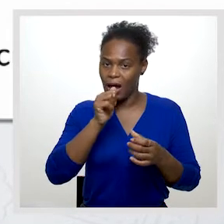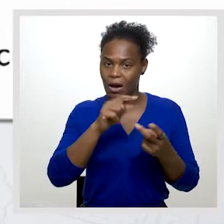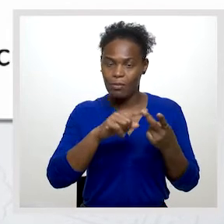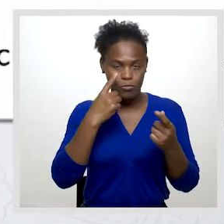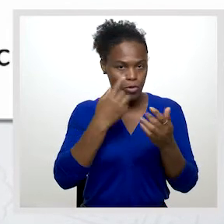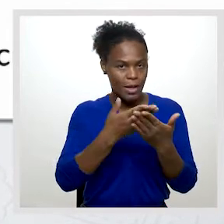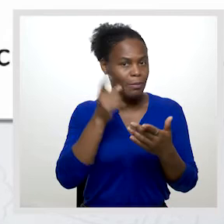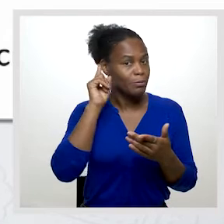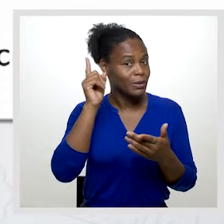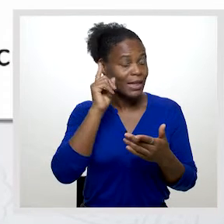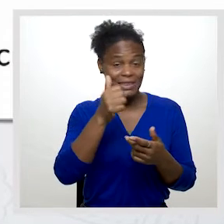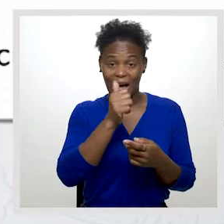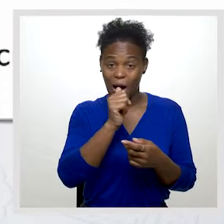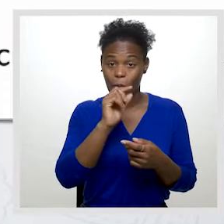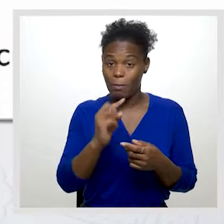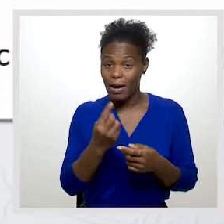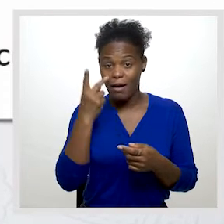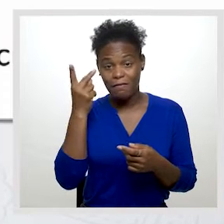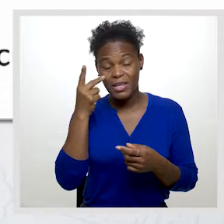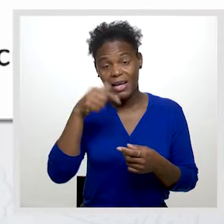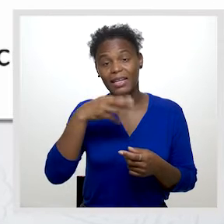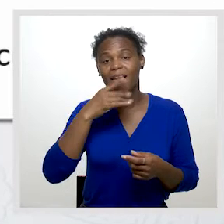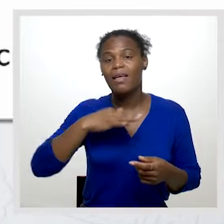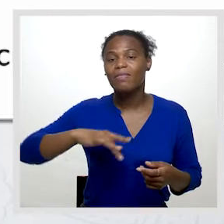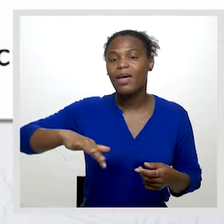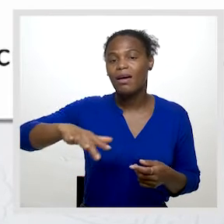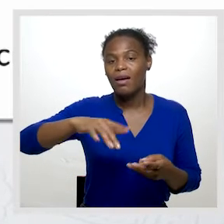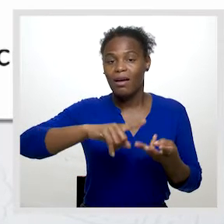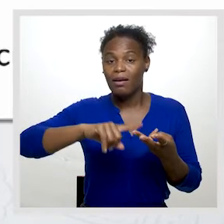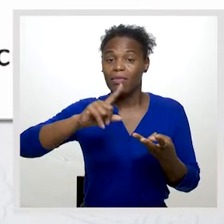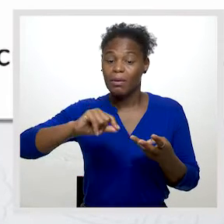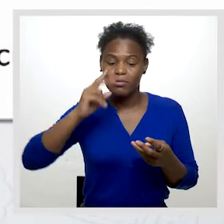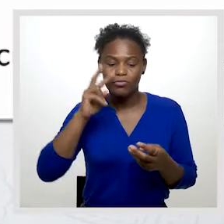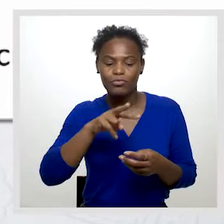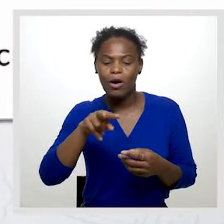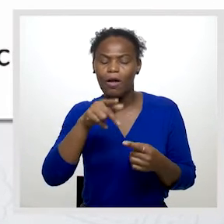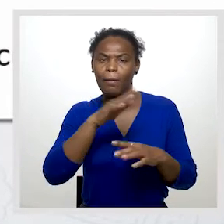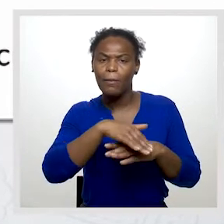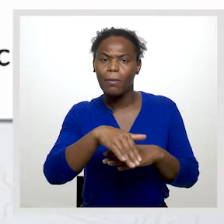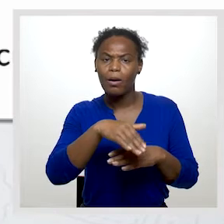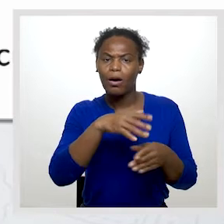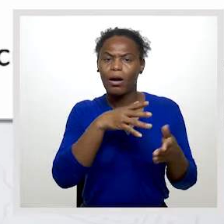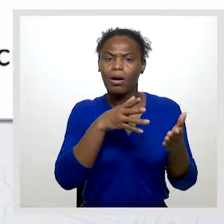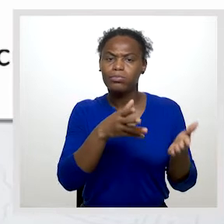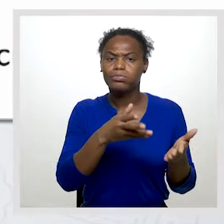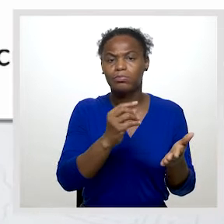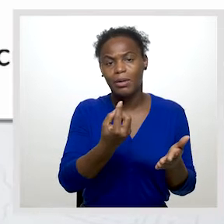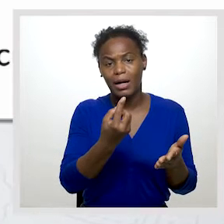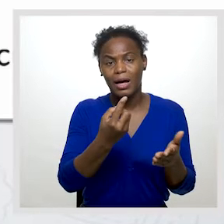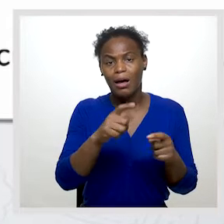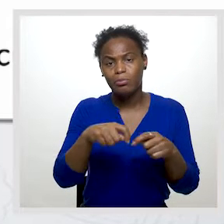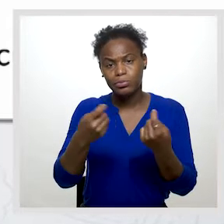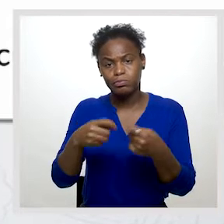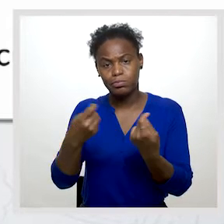indicar a importância da água para a vida na Terra, identificar os fatores que contribuem para